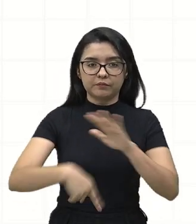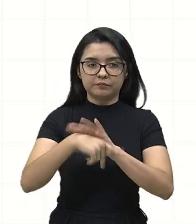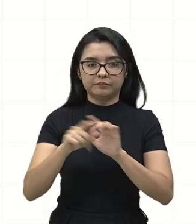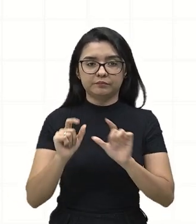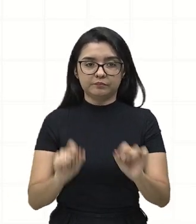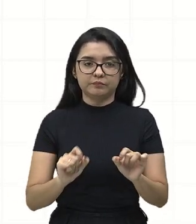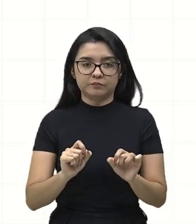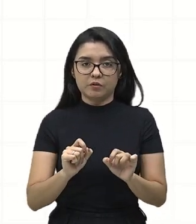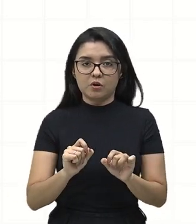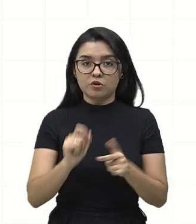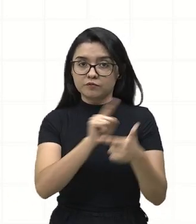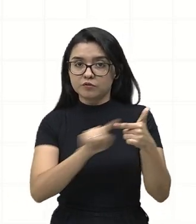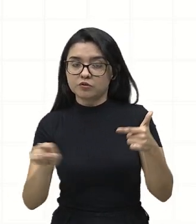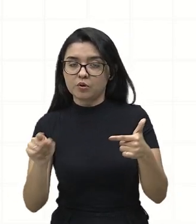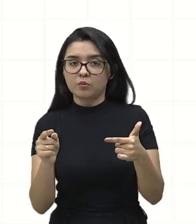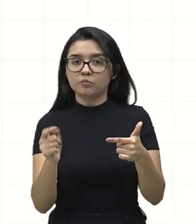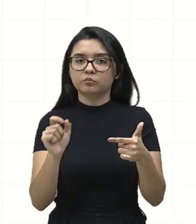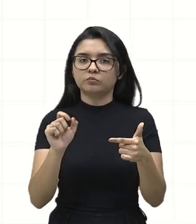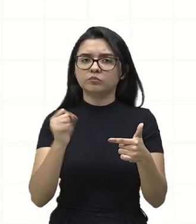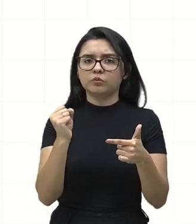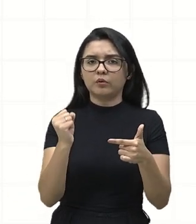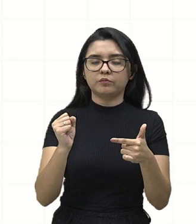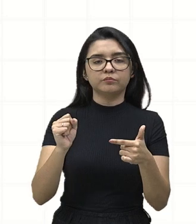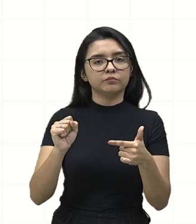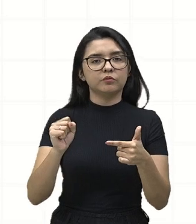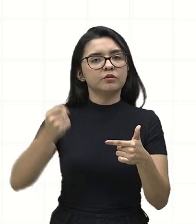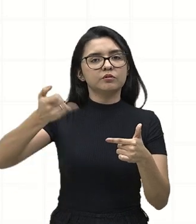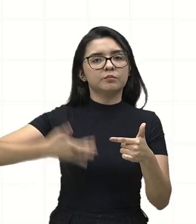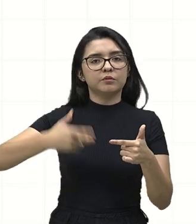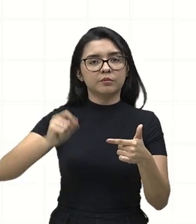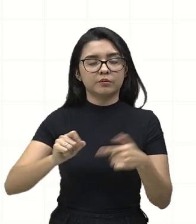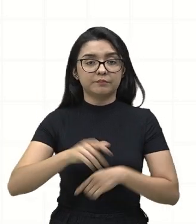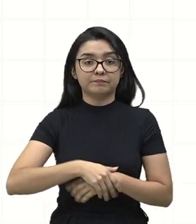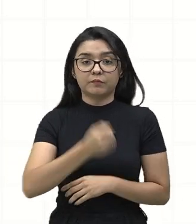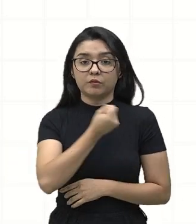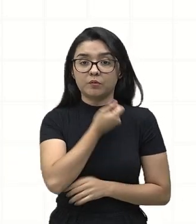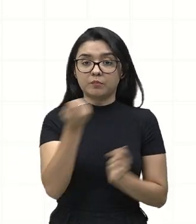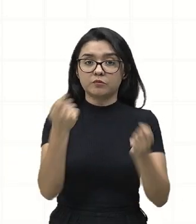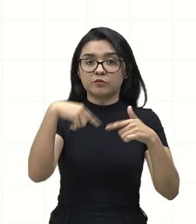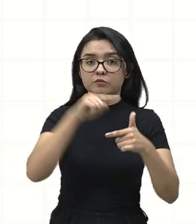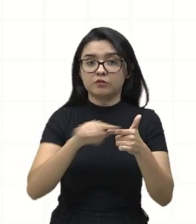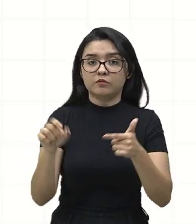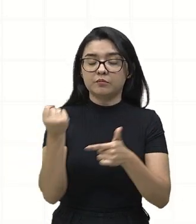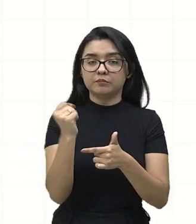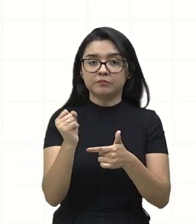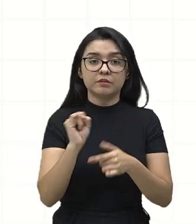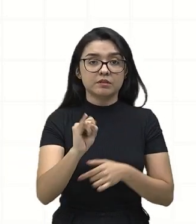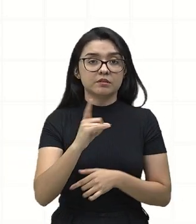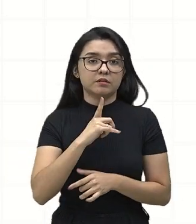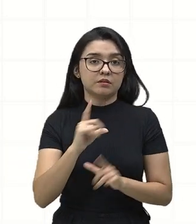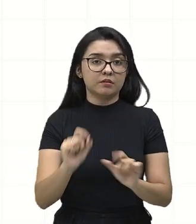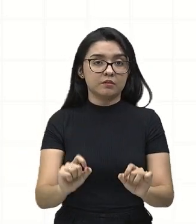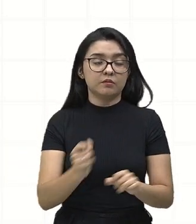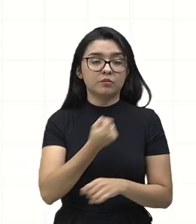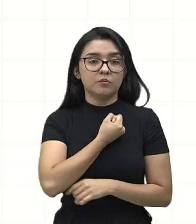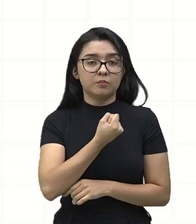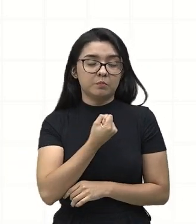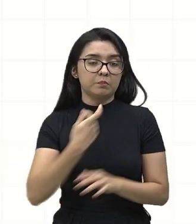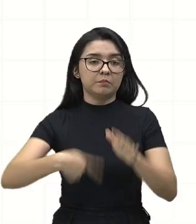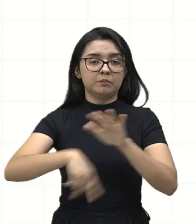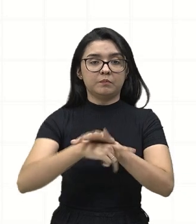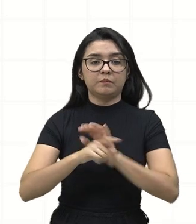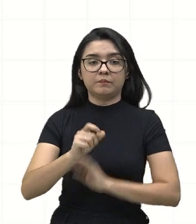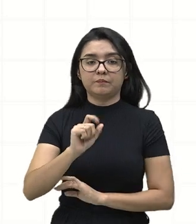por 8. E o que diz esse critério? Um número é divisível por 8 se o número formado